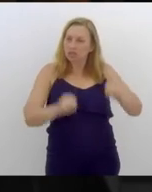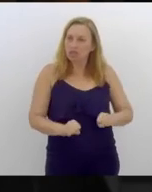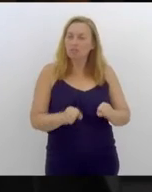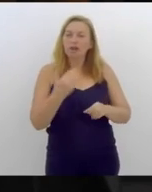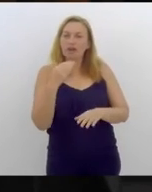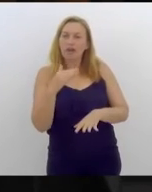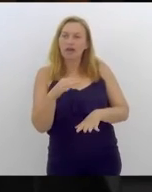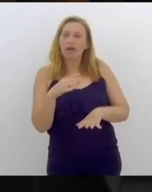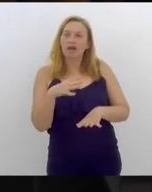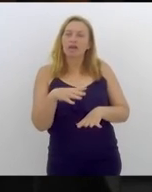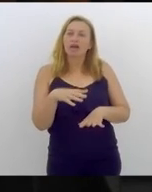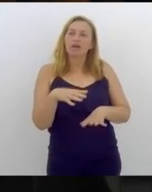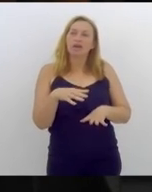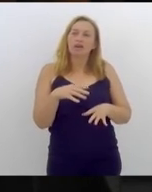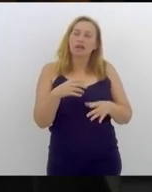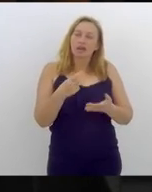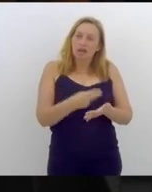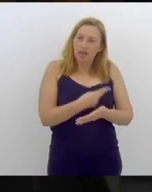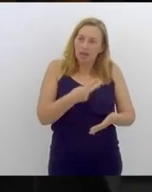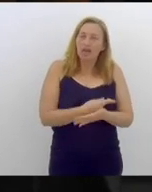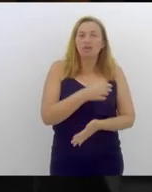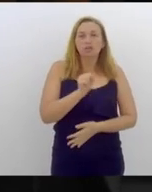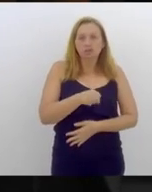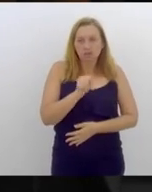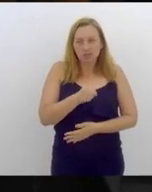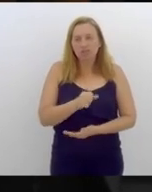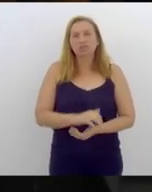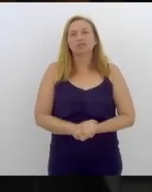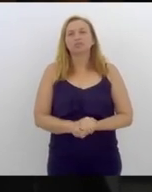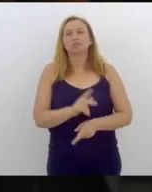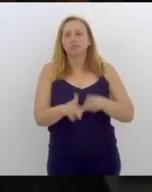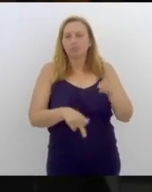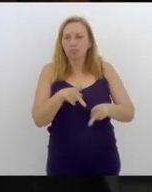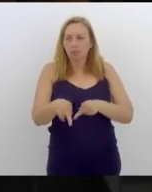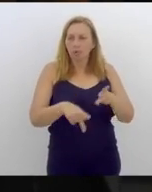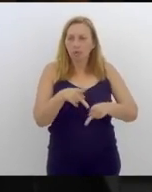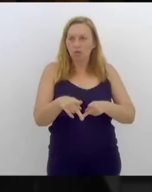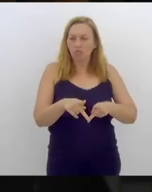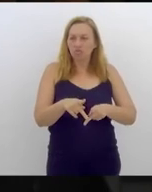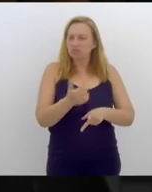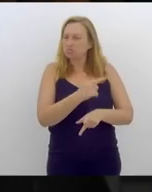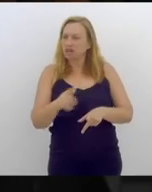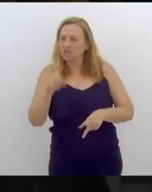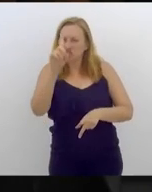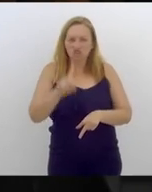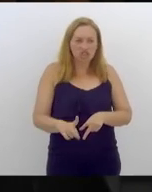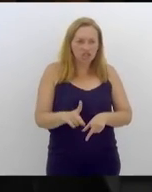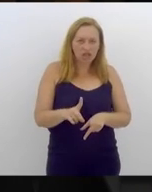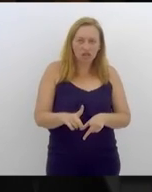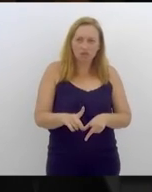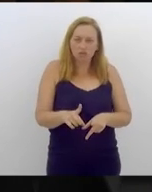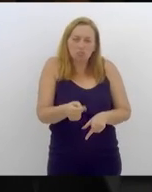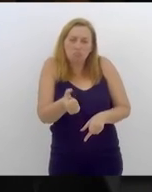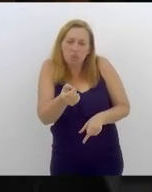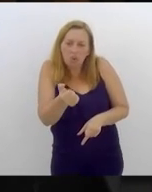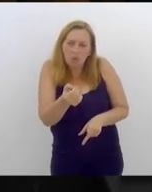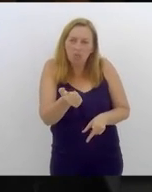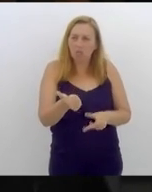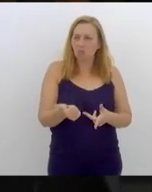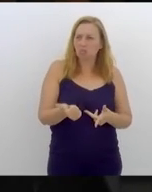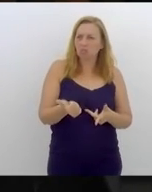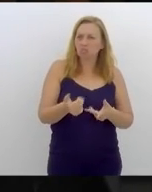o nosso país tem uma democracia ainda frágil uma parcela da nossa população não tem direitos mínimos vive na miséria não se sente representada